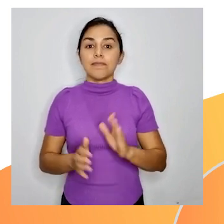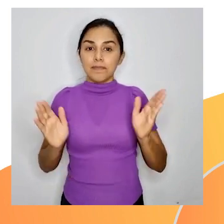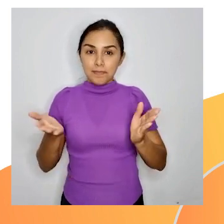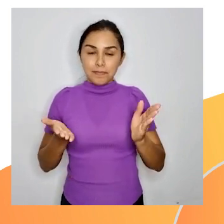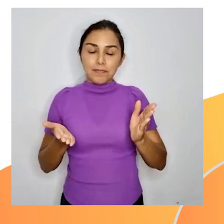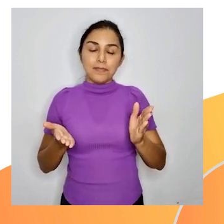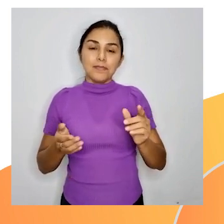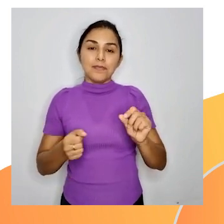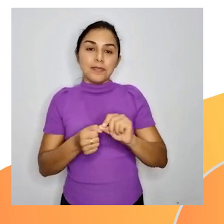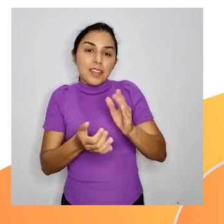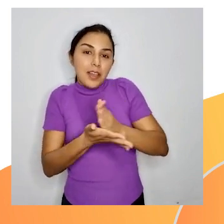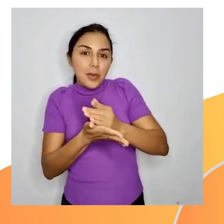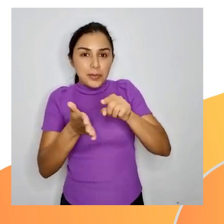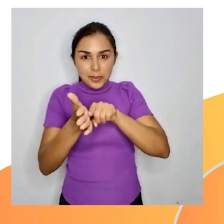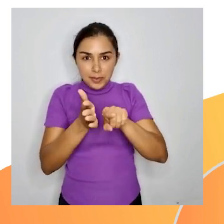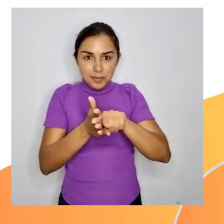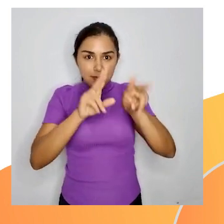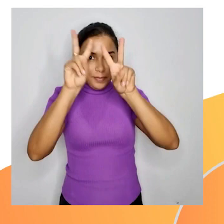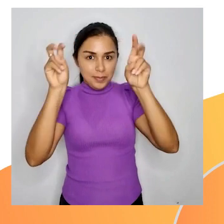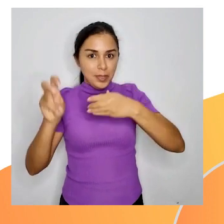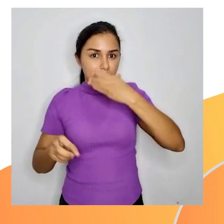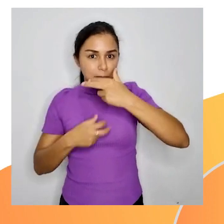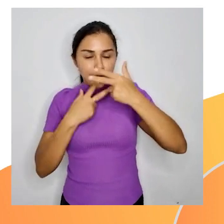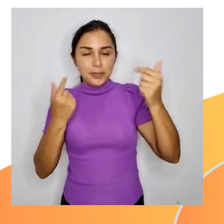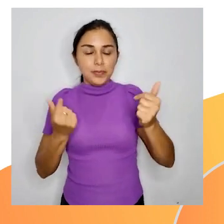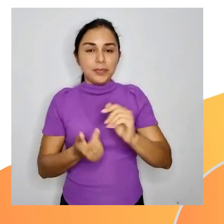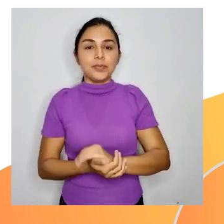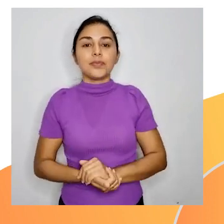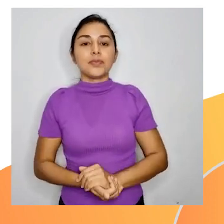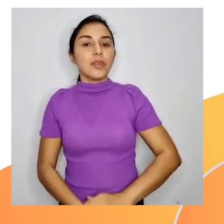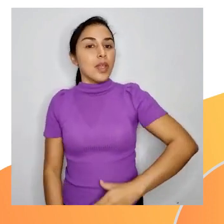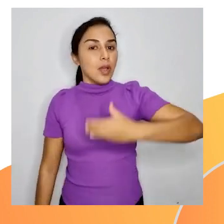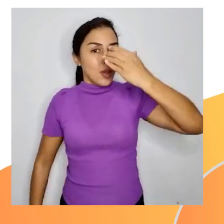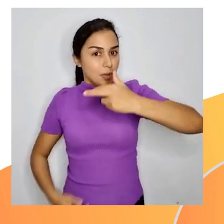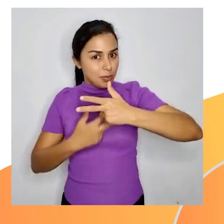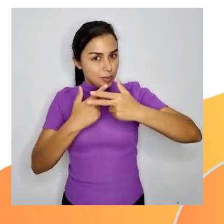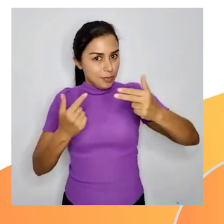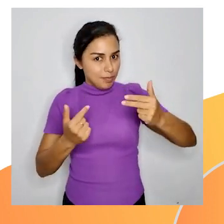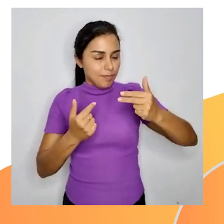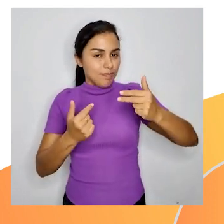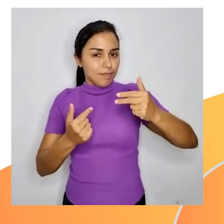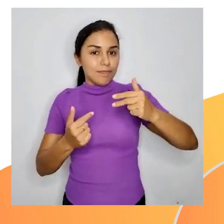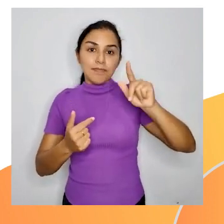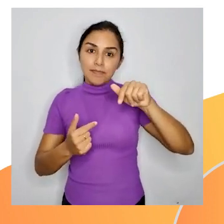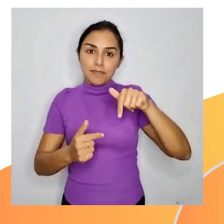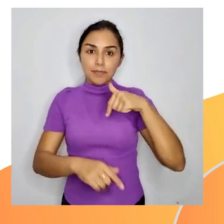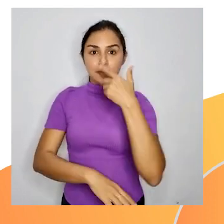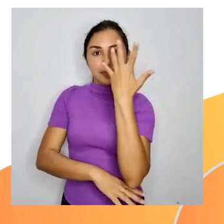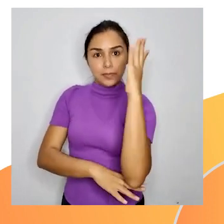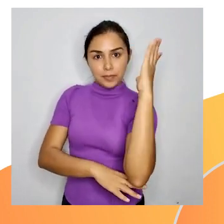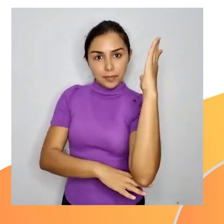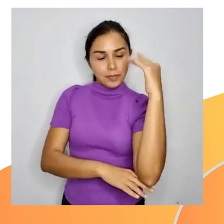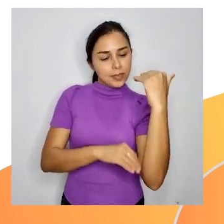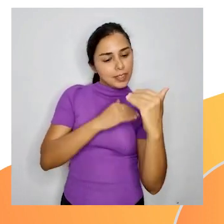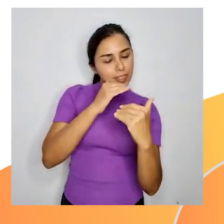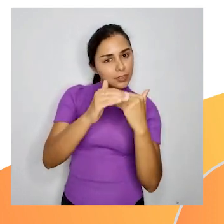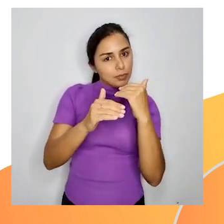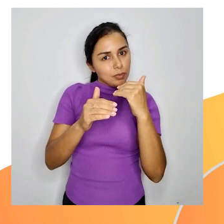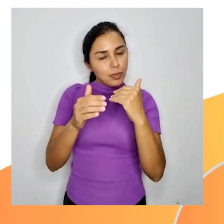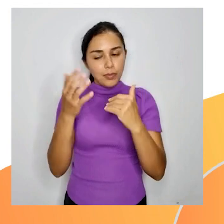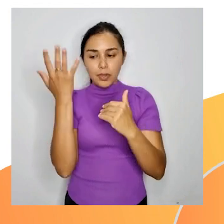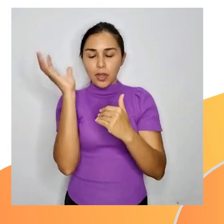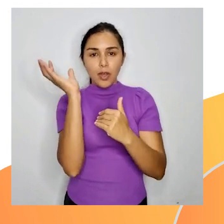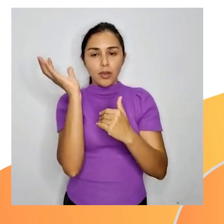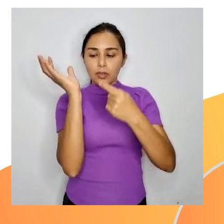Vamos realizar alguns exercícios sobre os frutos? Os frutos são órgãos vegetais que se desenvolvem a partir dos